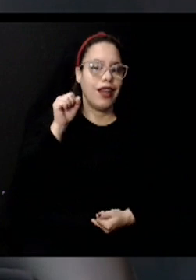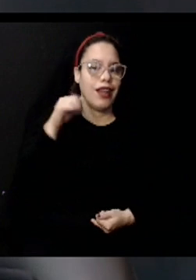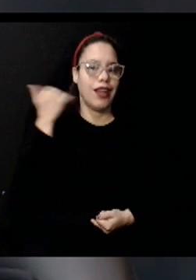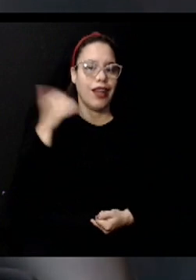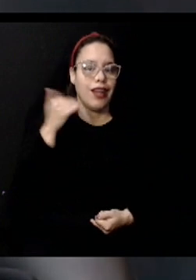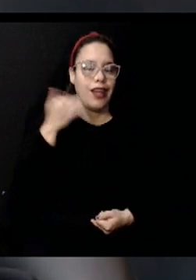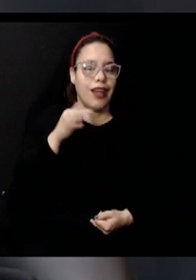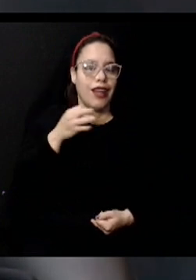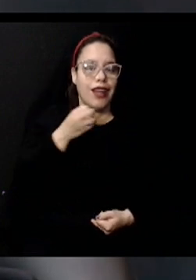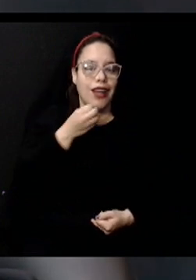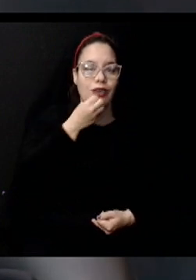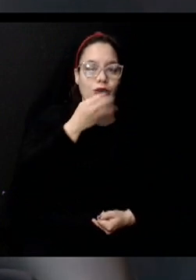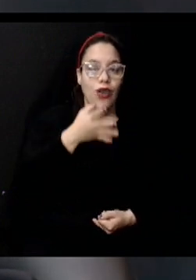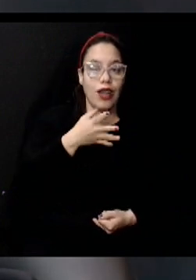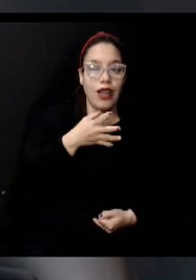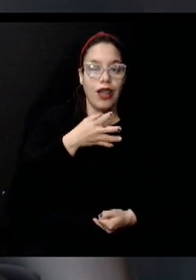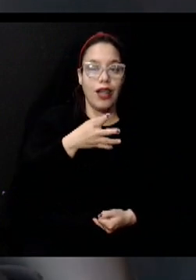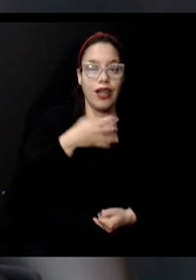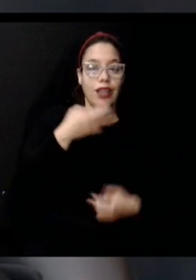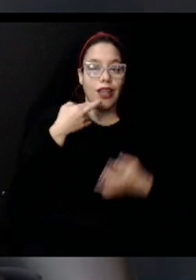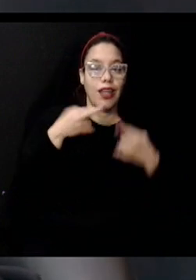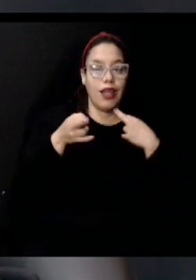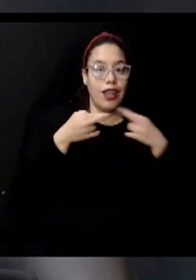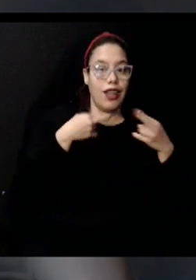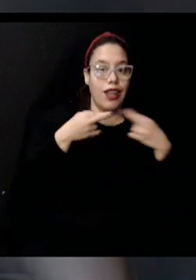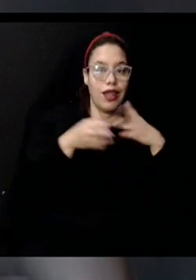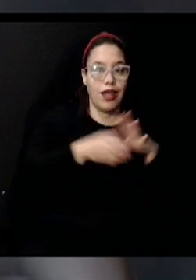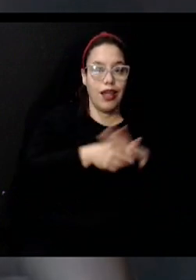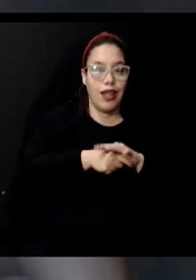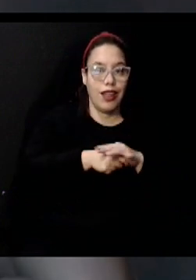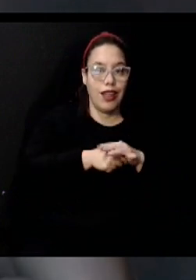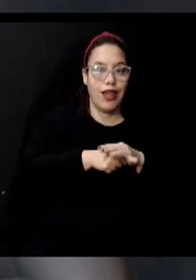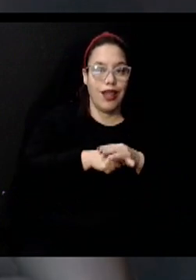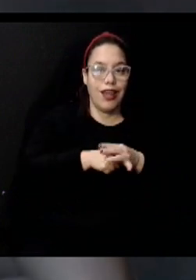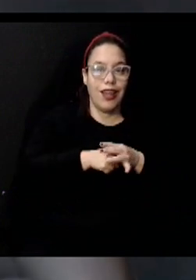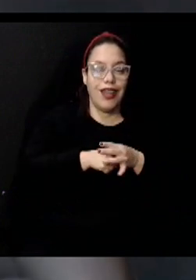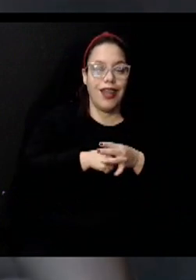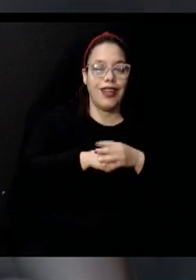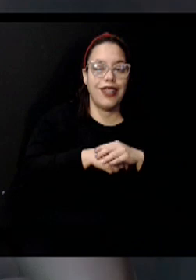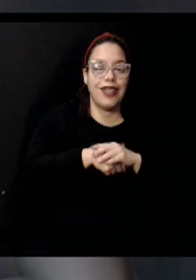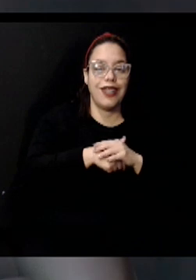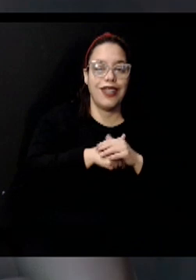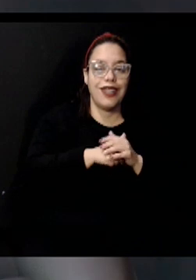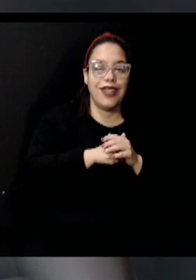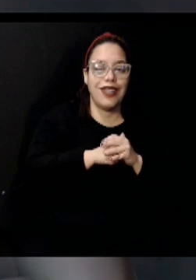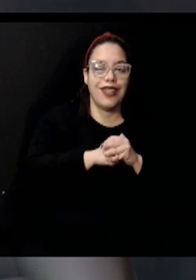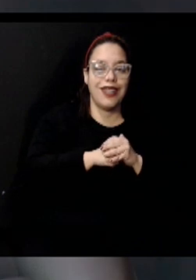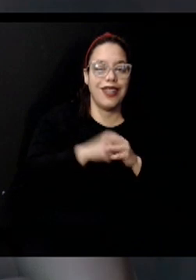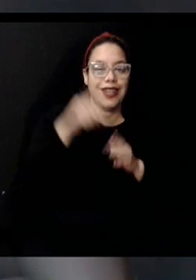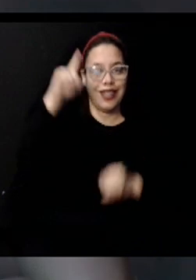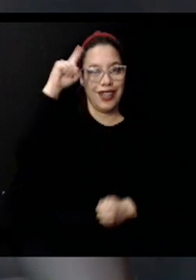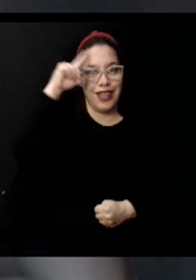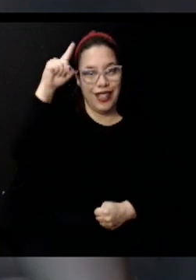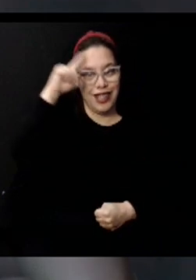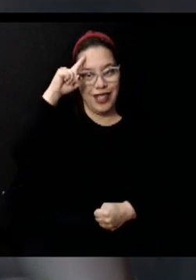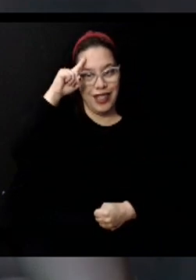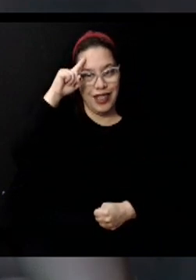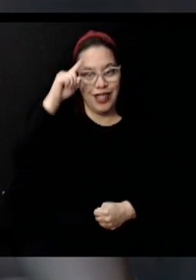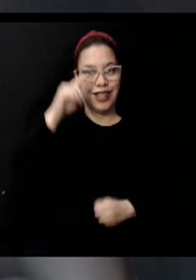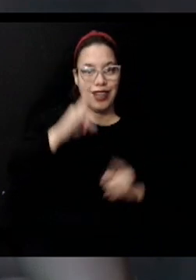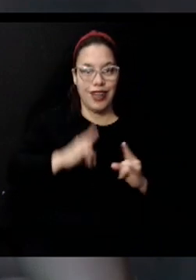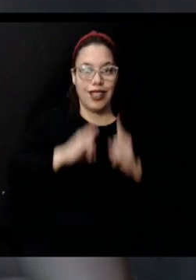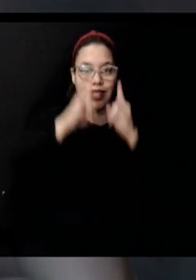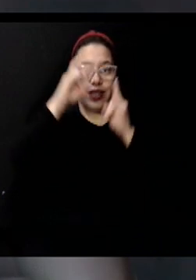ontem, ela tá brigando, porque ele Aham. chegou tarde, tá, a gente começa a brigar". Aham. E aí, um dia eu escutei lá no condomínio um senhor falando que